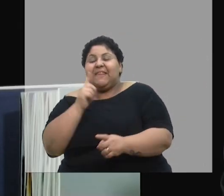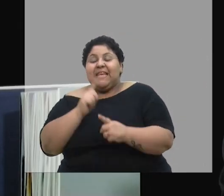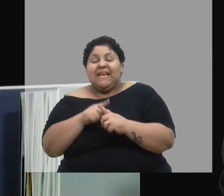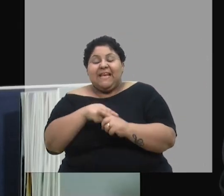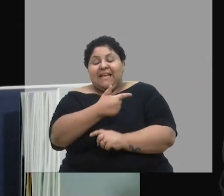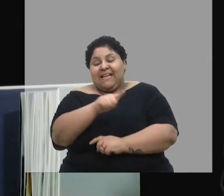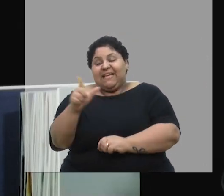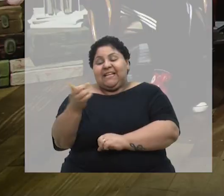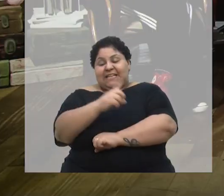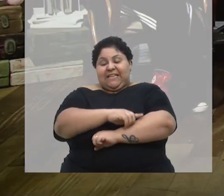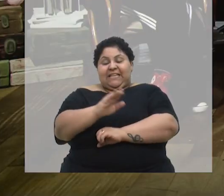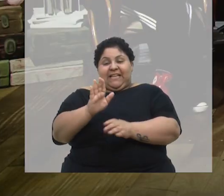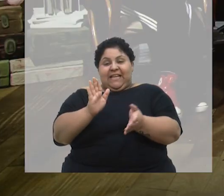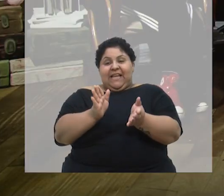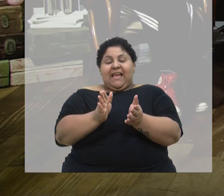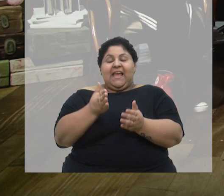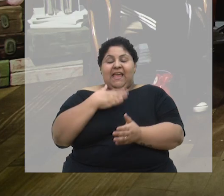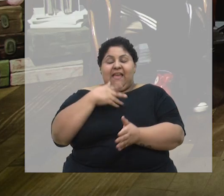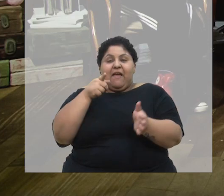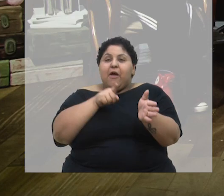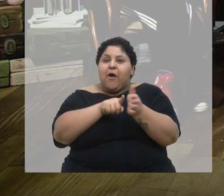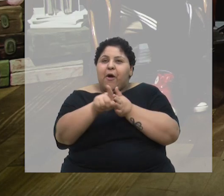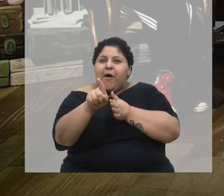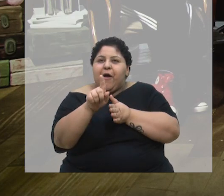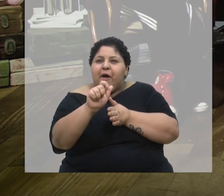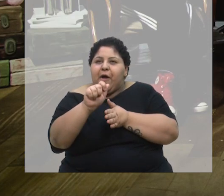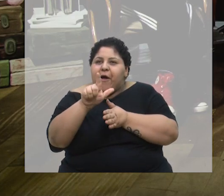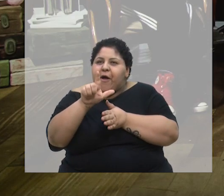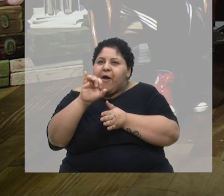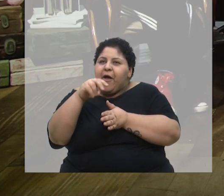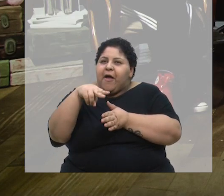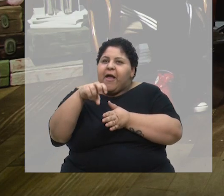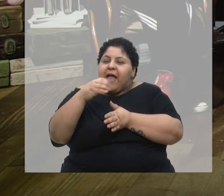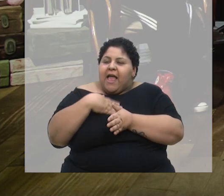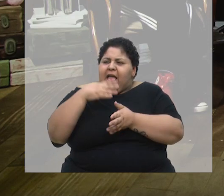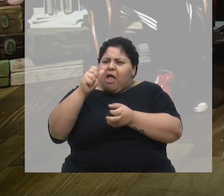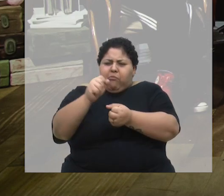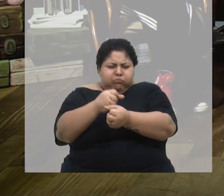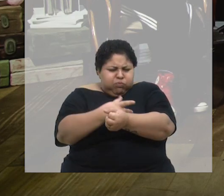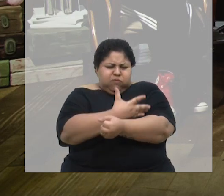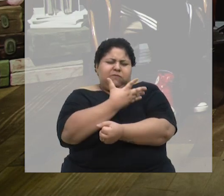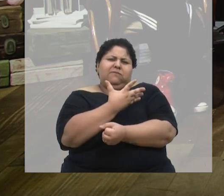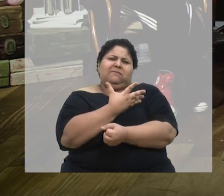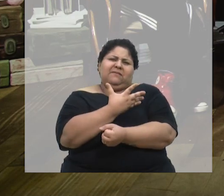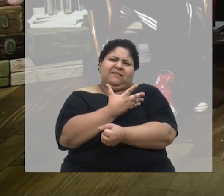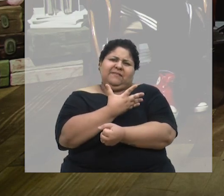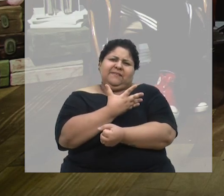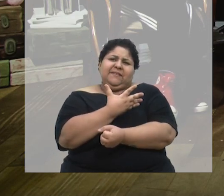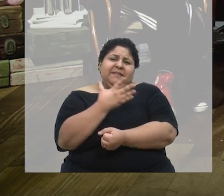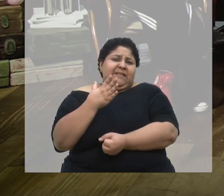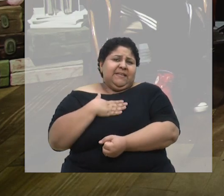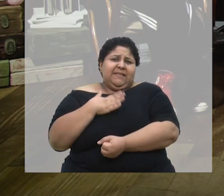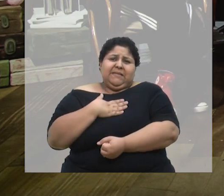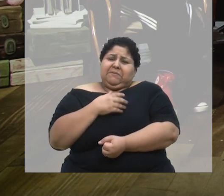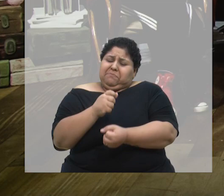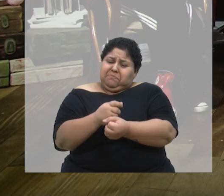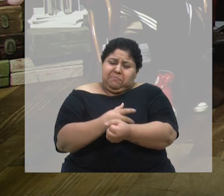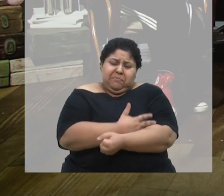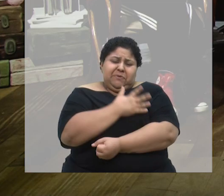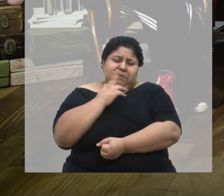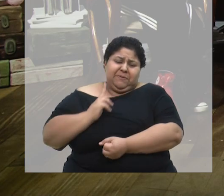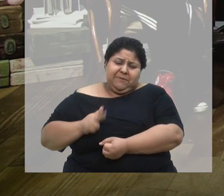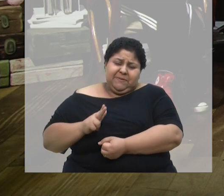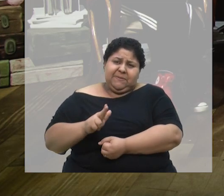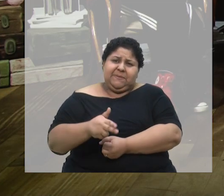assim. Sim, porque outro dia até eu perguntei pra Aline, né? Eu disse, ai, eu sou super emotiva, assim. E eu disse, ai, Aline, eu